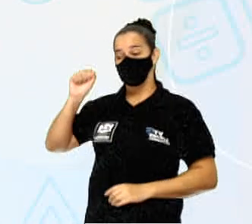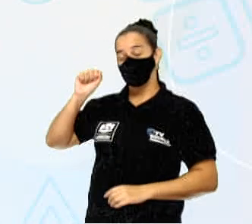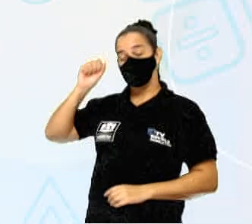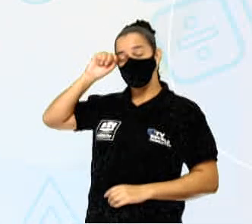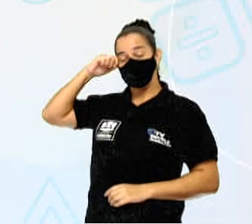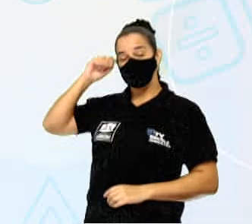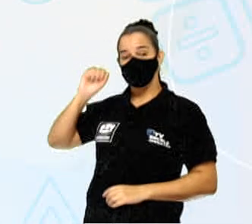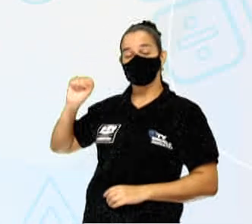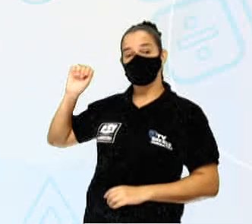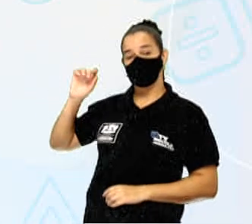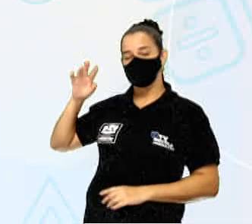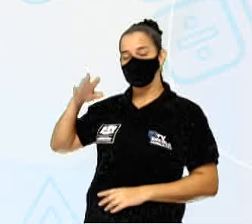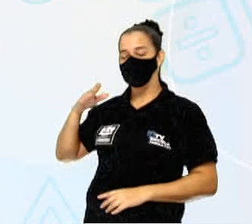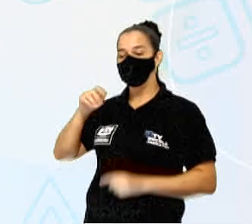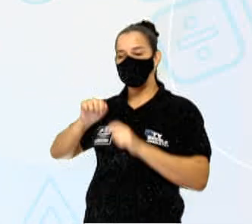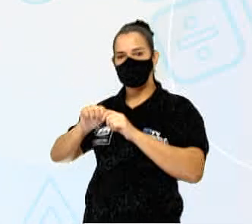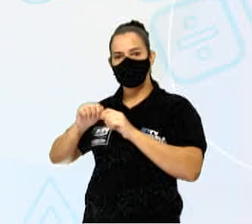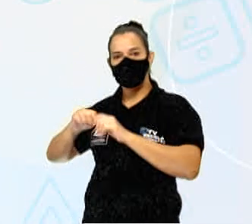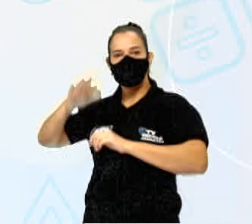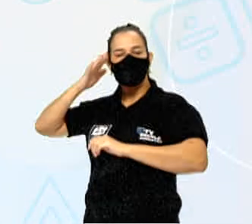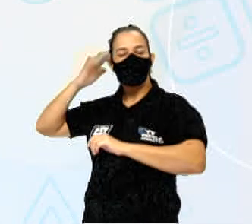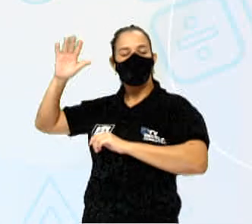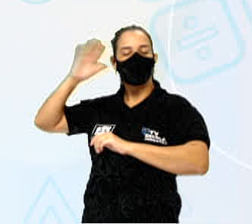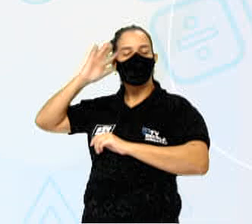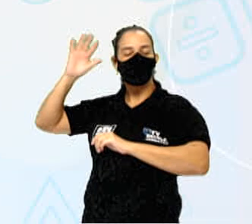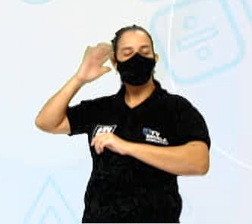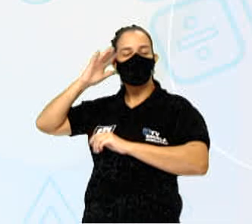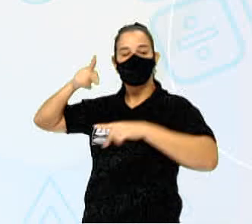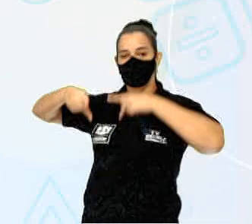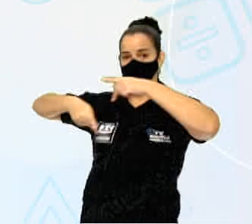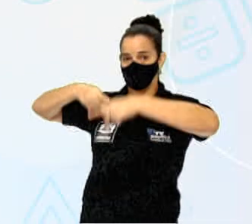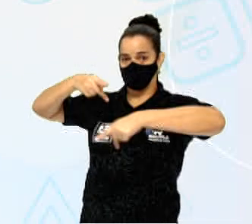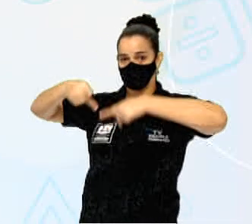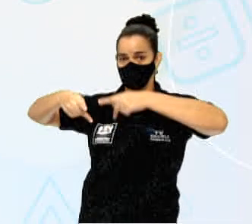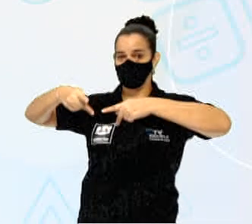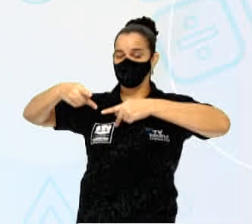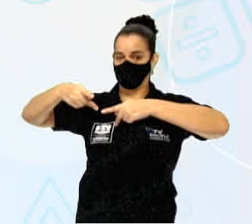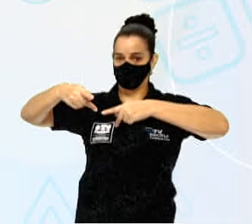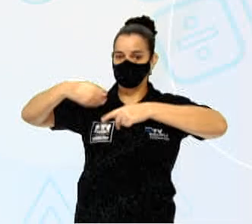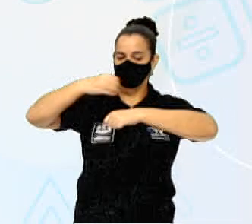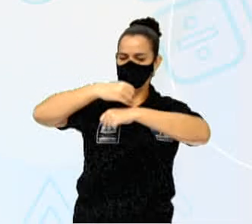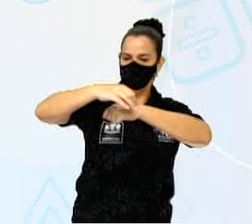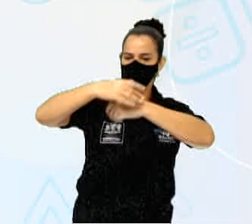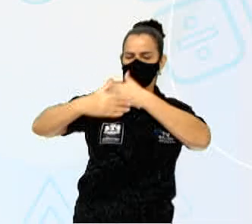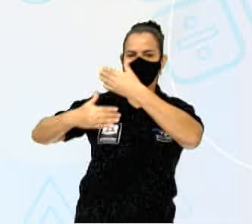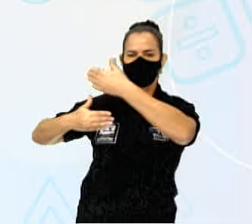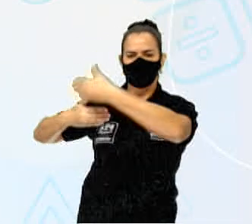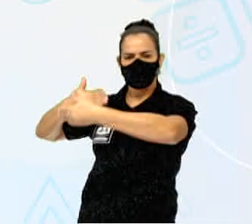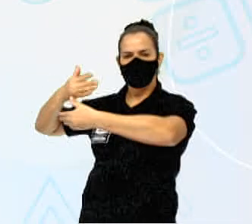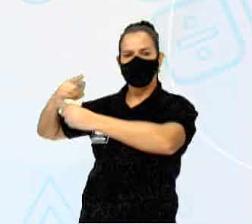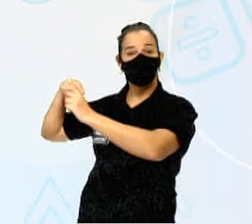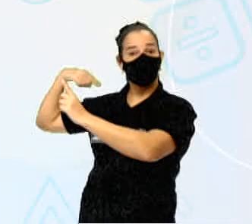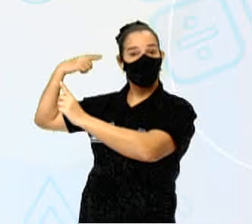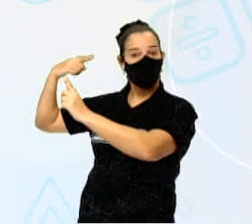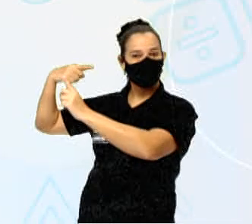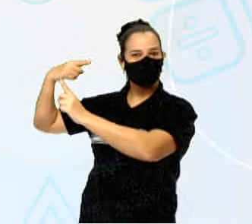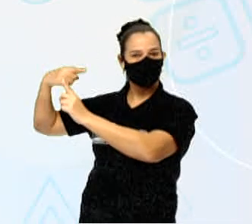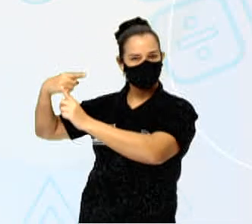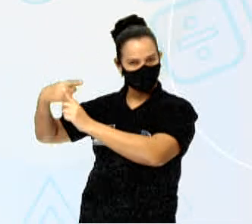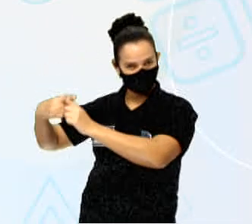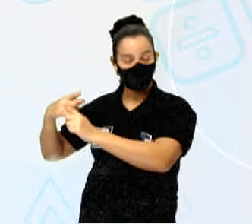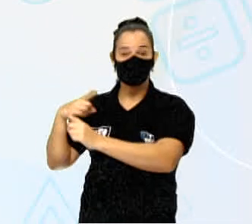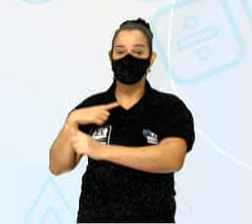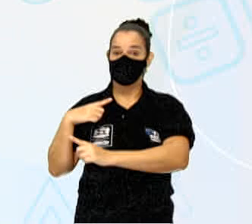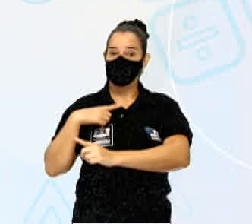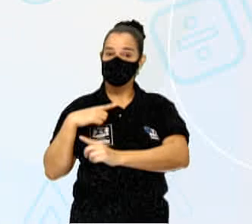fazem parte do imaginário popular. São transmitidos de geração em geração. E tem a